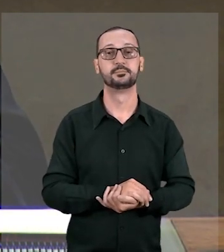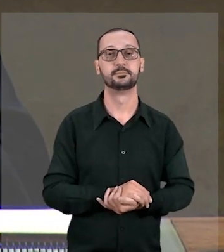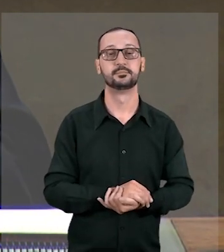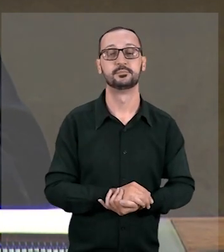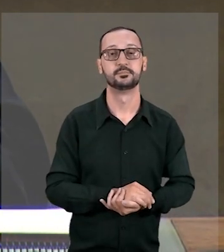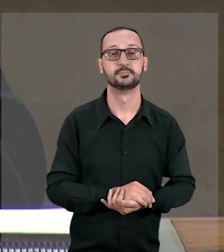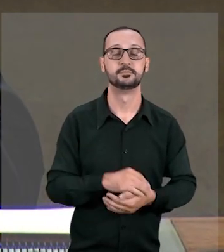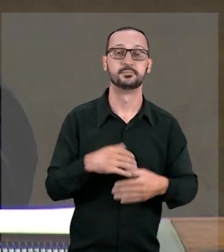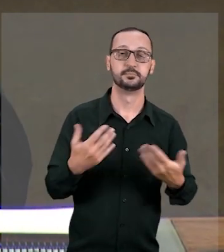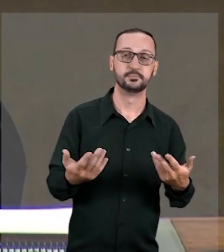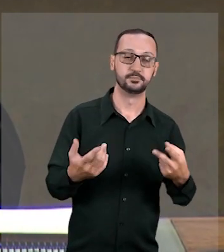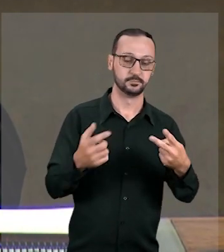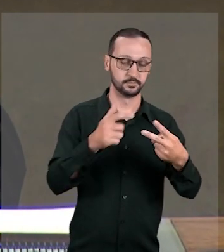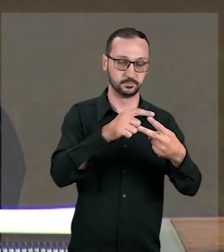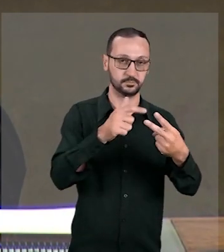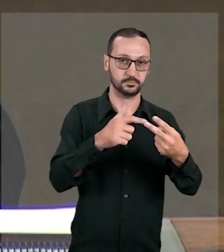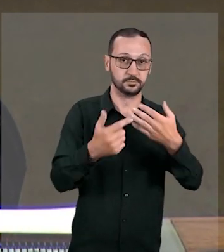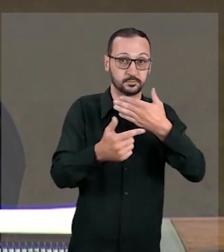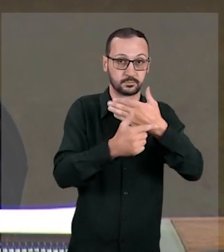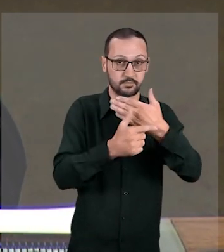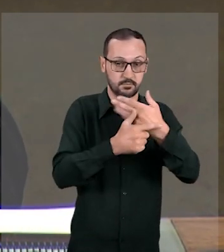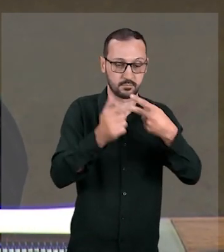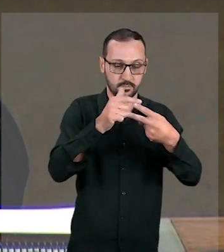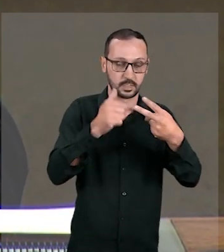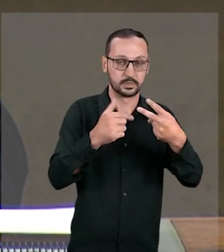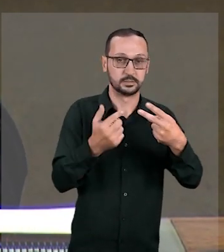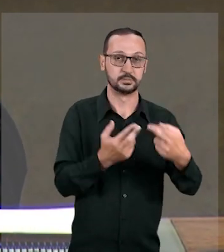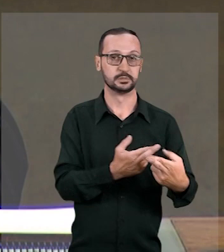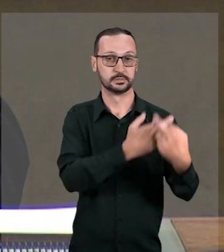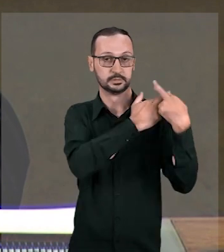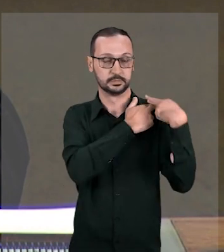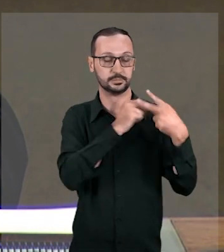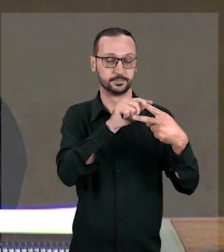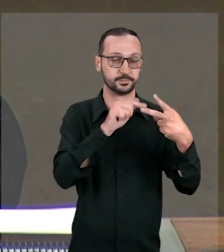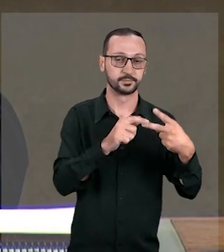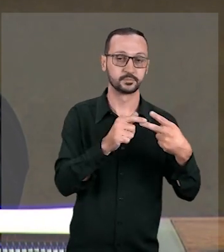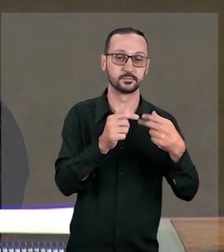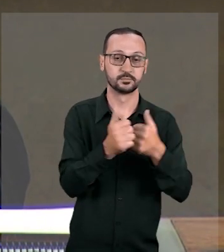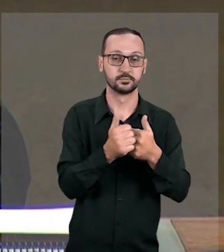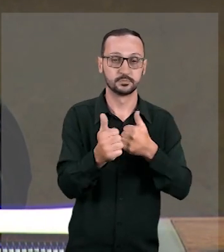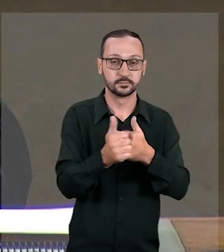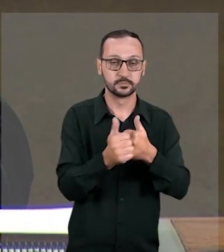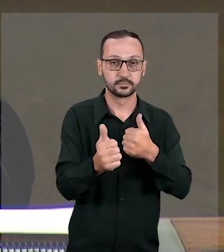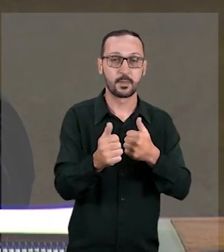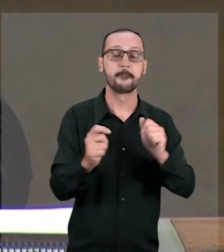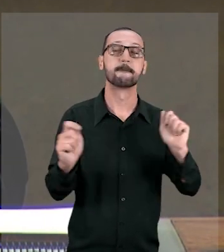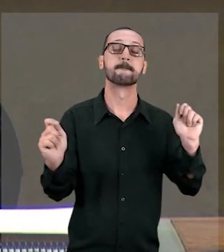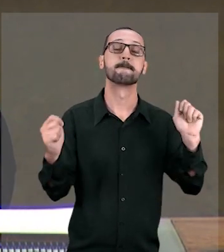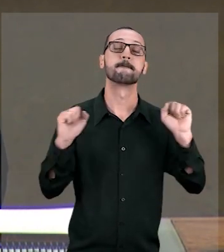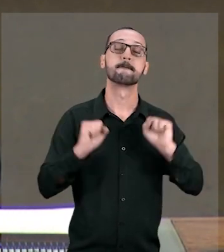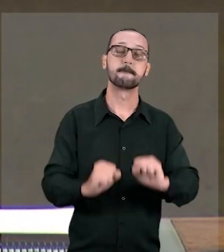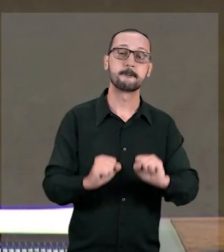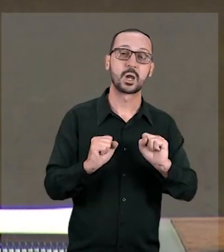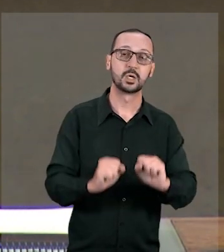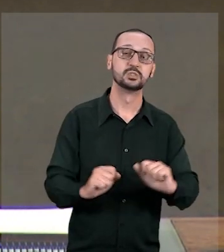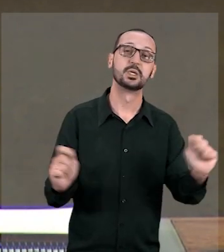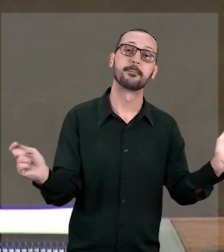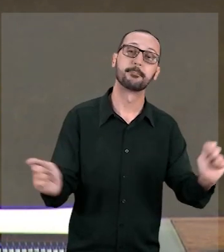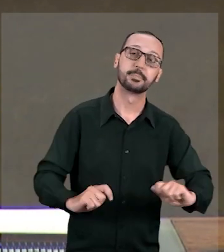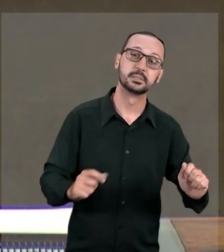No desempenho dessas duas funções, dessas duas missões, tribunais podem e devem